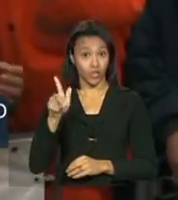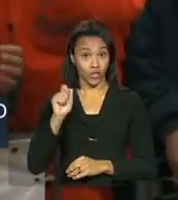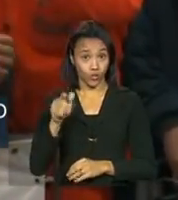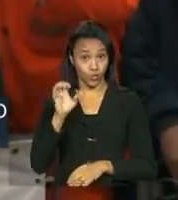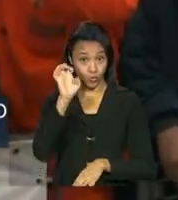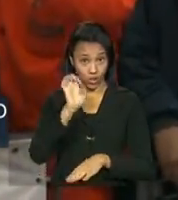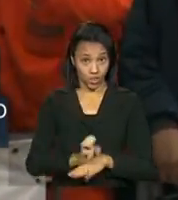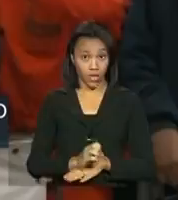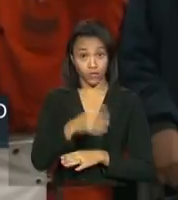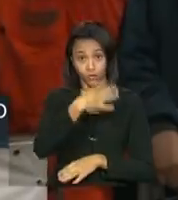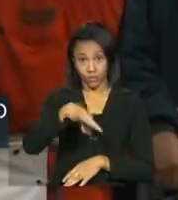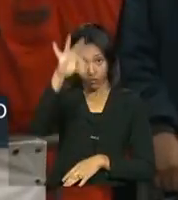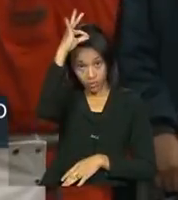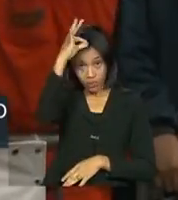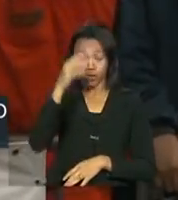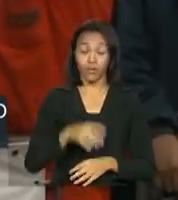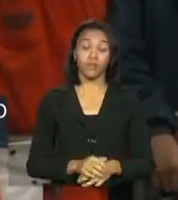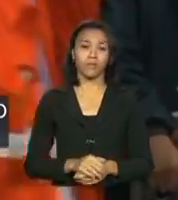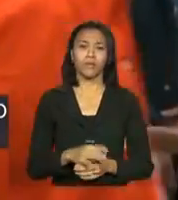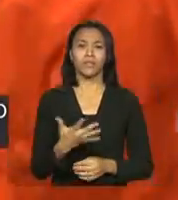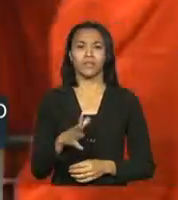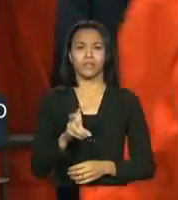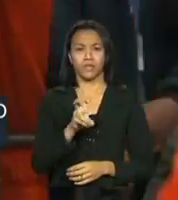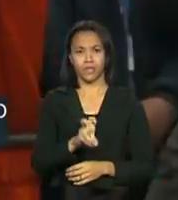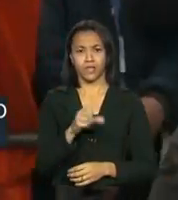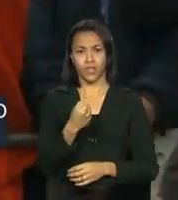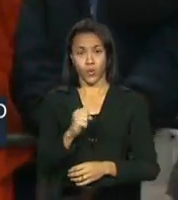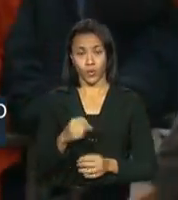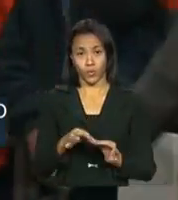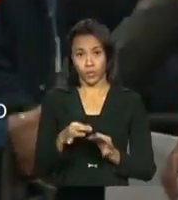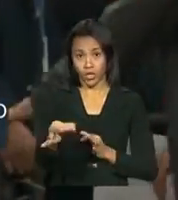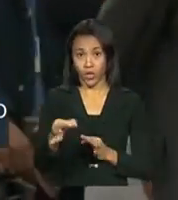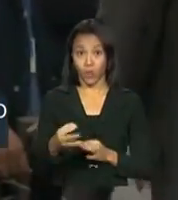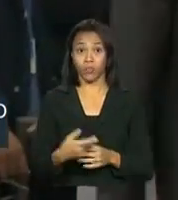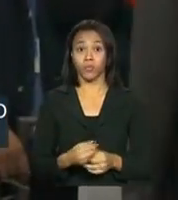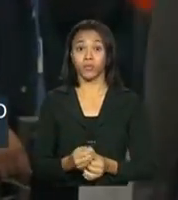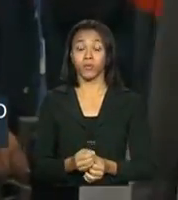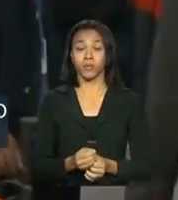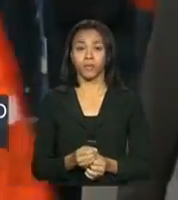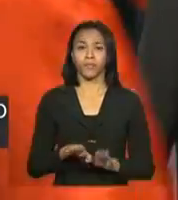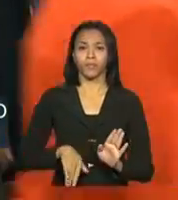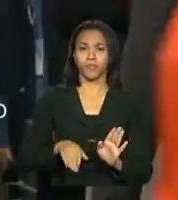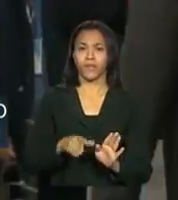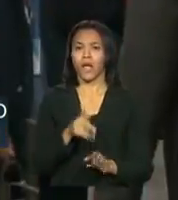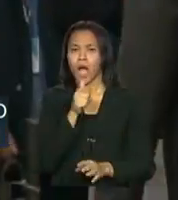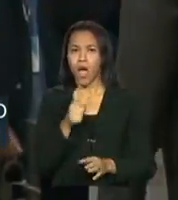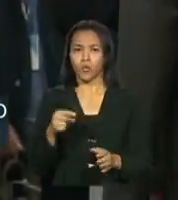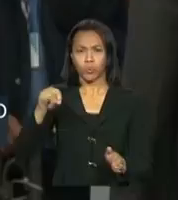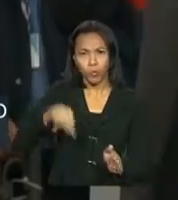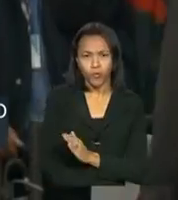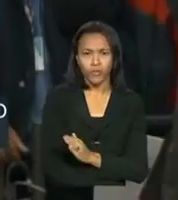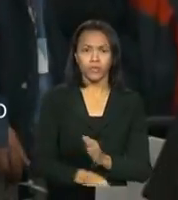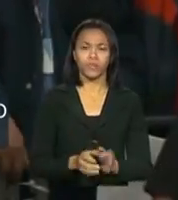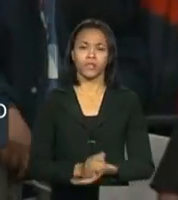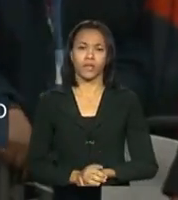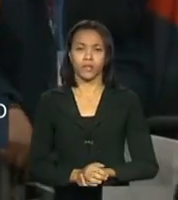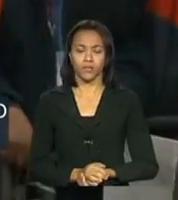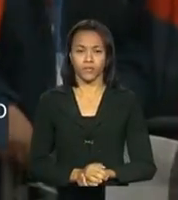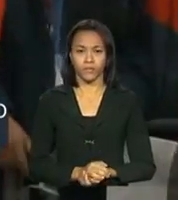estado do Espírito Santo, a cerca de 78 quilômetros da costa, em águas com profundidade de cerca de